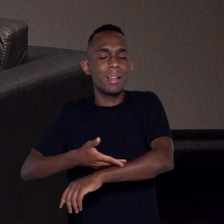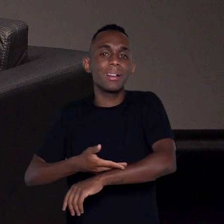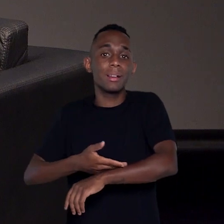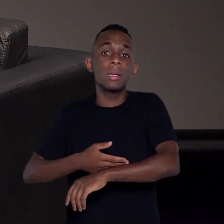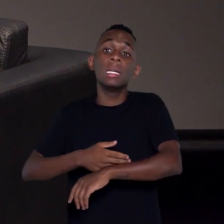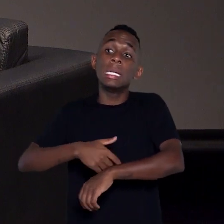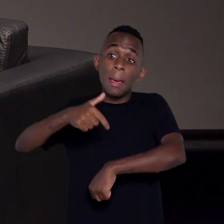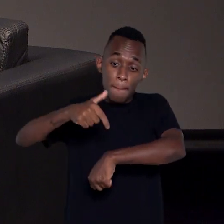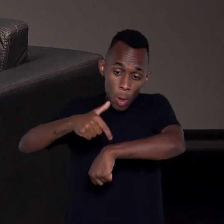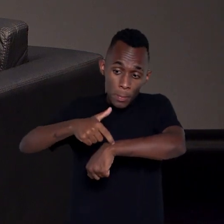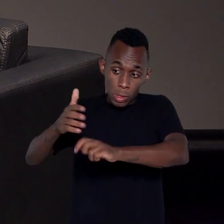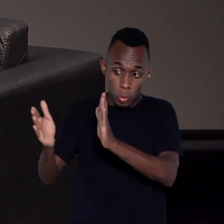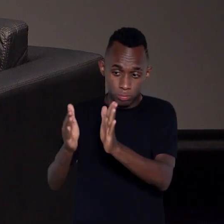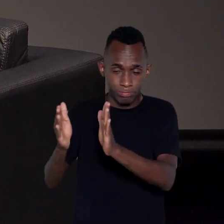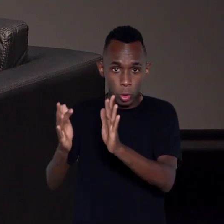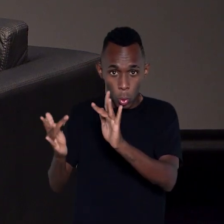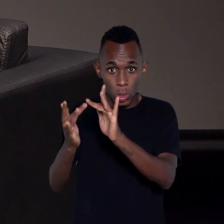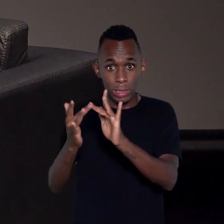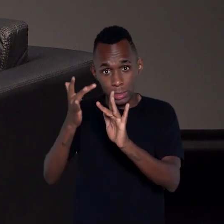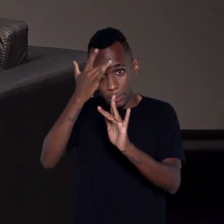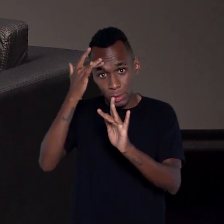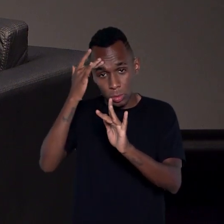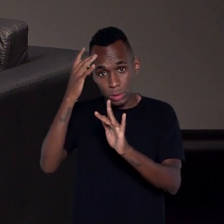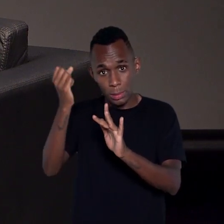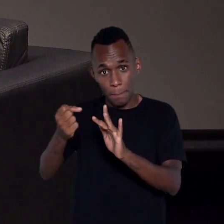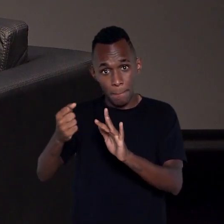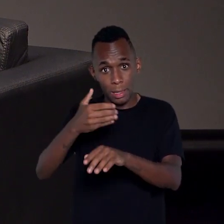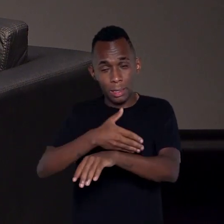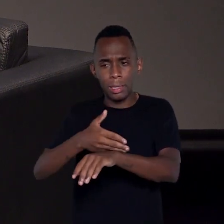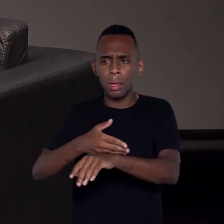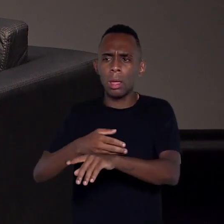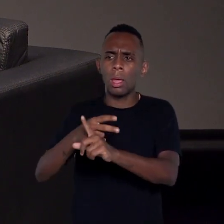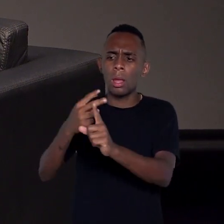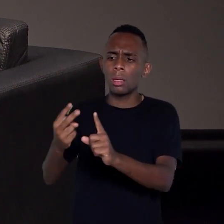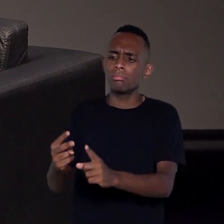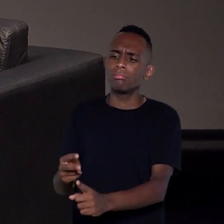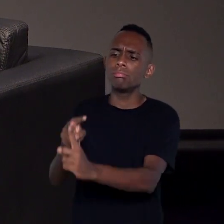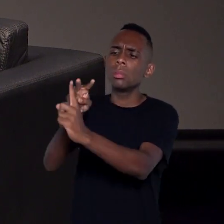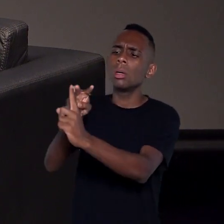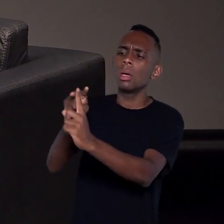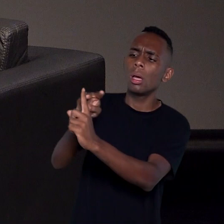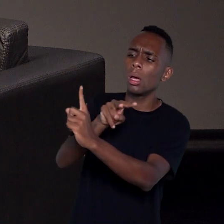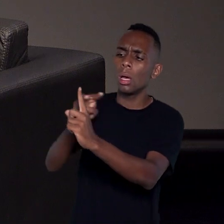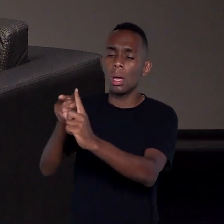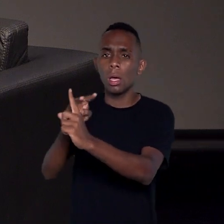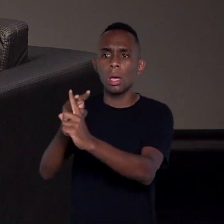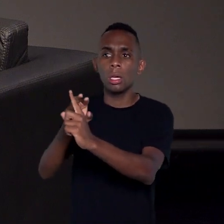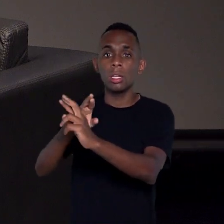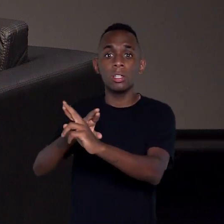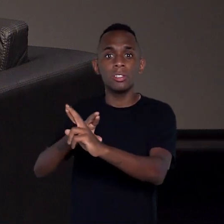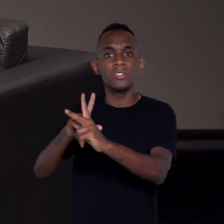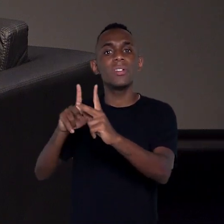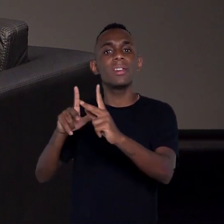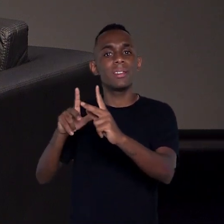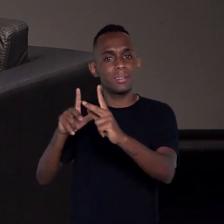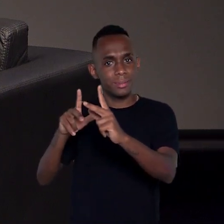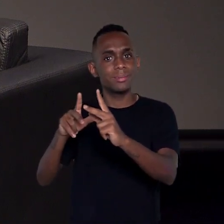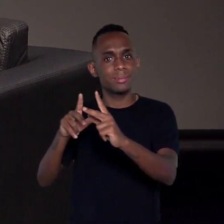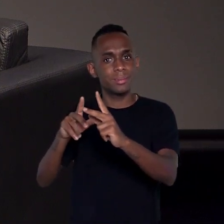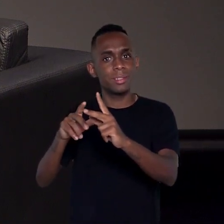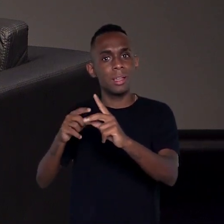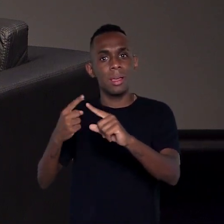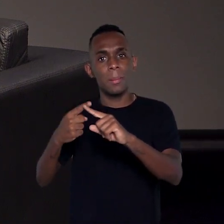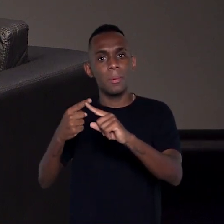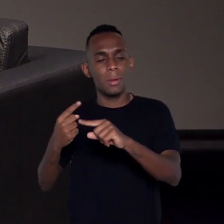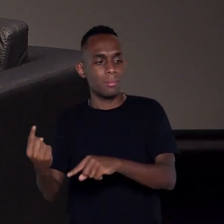Ali, naquele momento, ela identifica o outro. É diferente da sua comunidade, é diferente